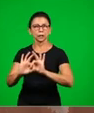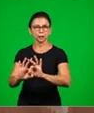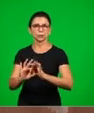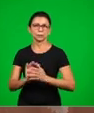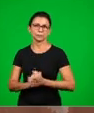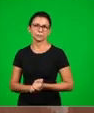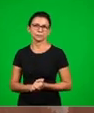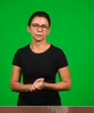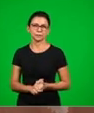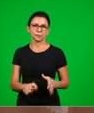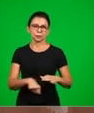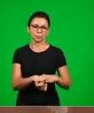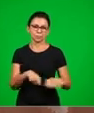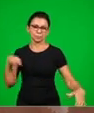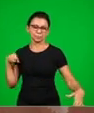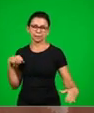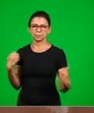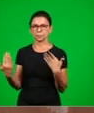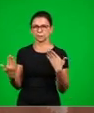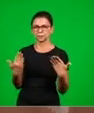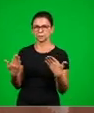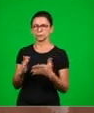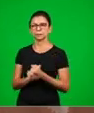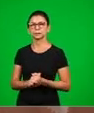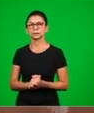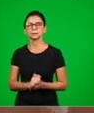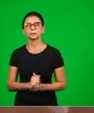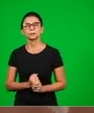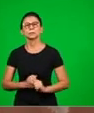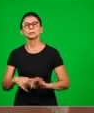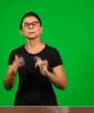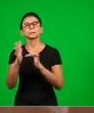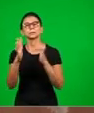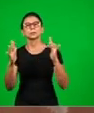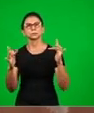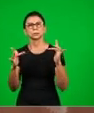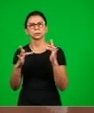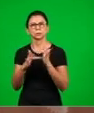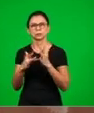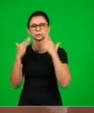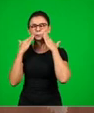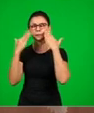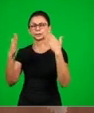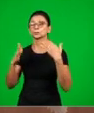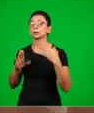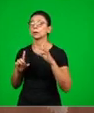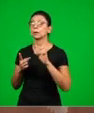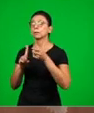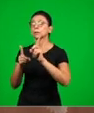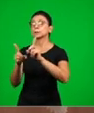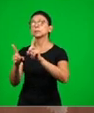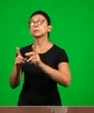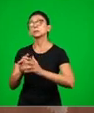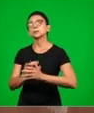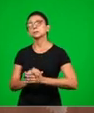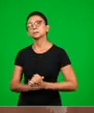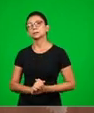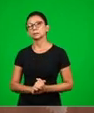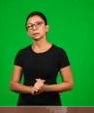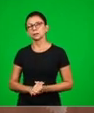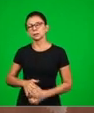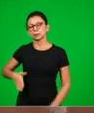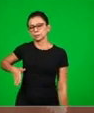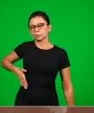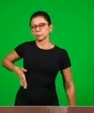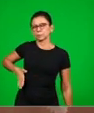corpo. Quando o Senhor Jesus se apresentou aos discípulos, ele mostrou o lado